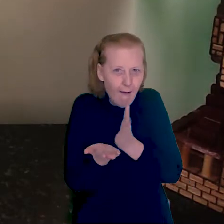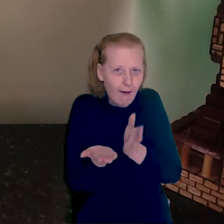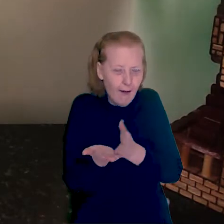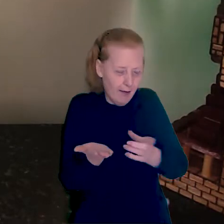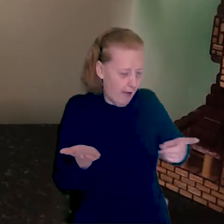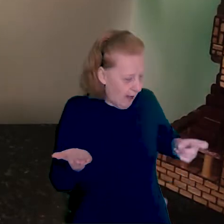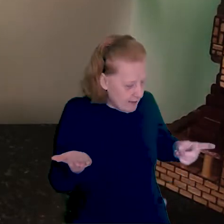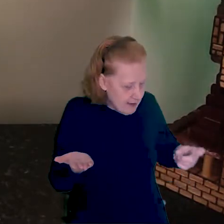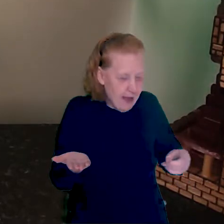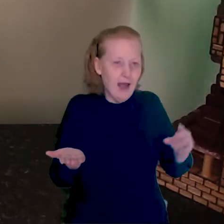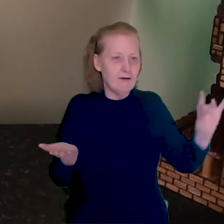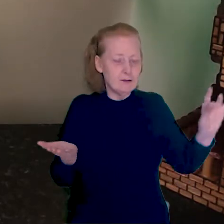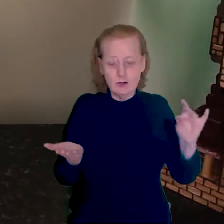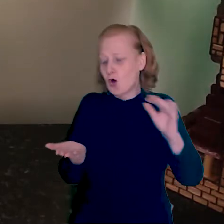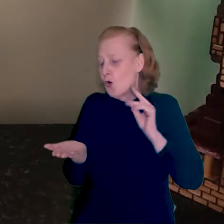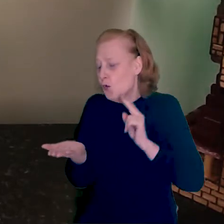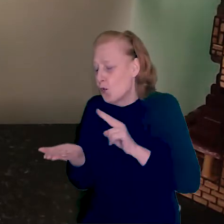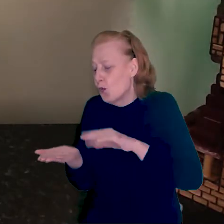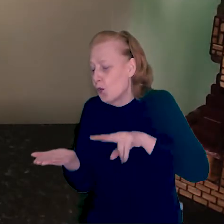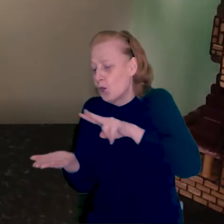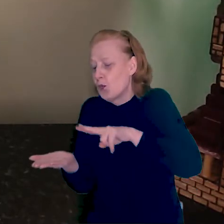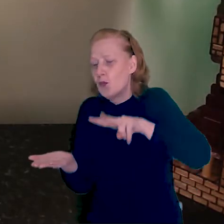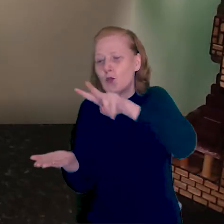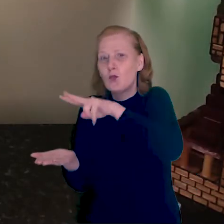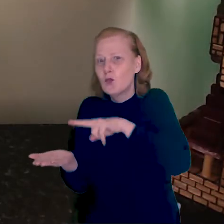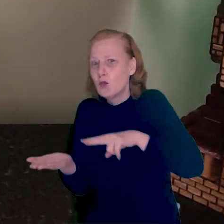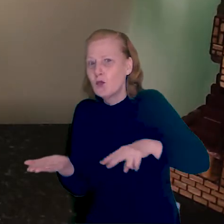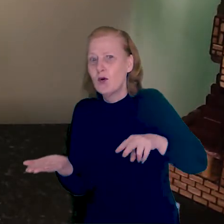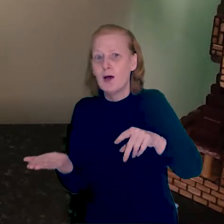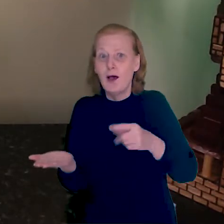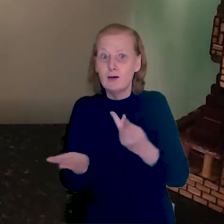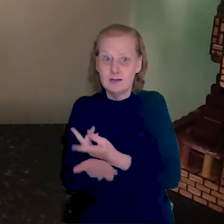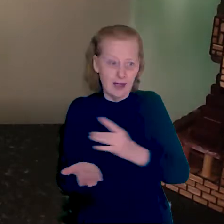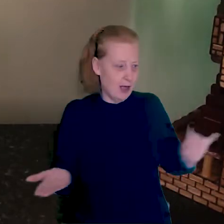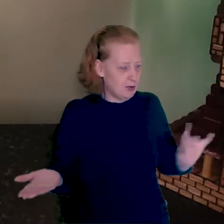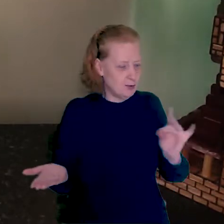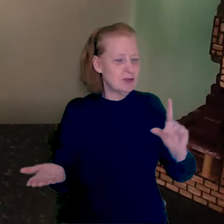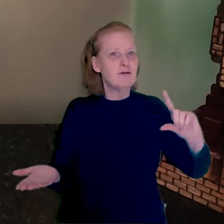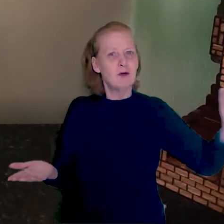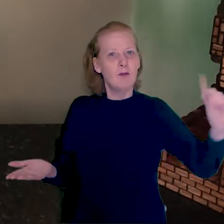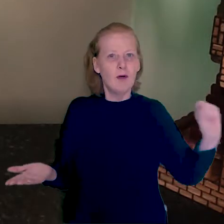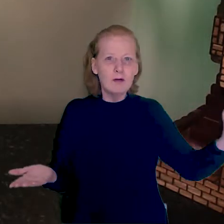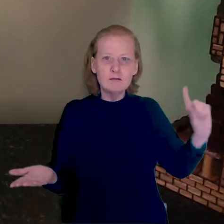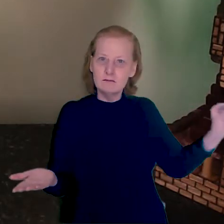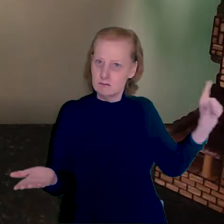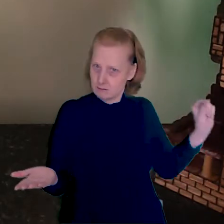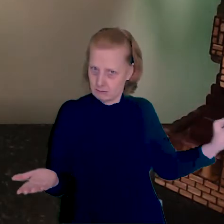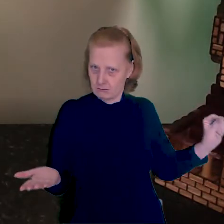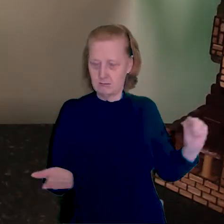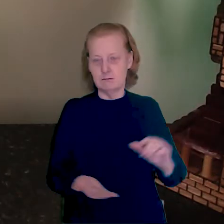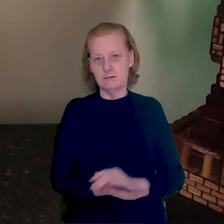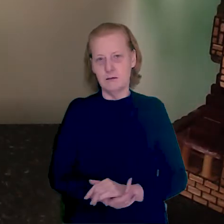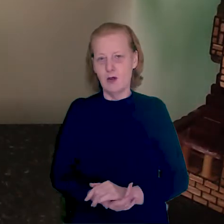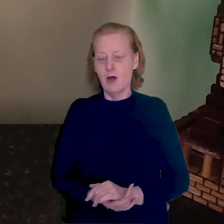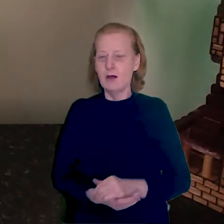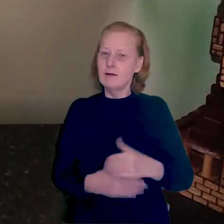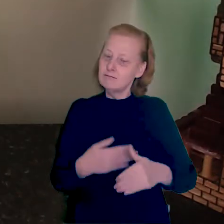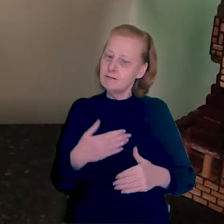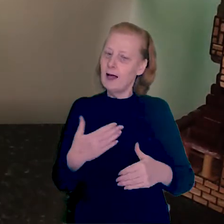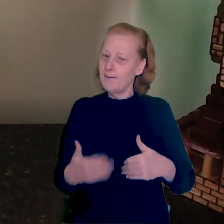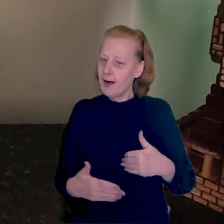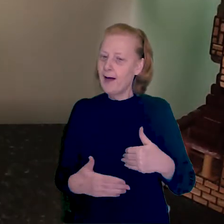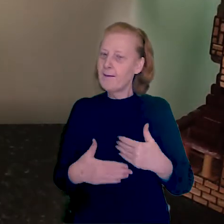as mosquinhas, ficar soprando, já tem mosquinha saindo, ó. Então, com o tempo, ele vai